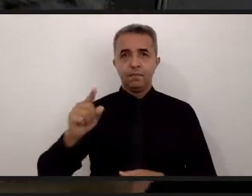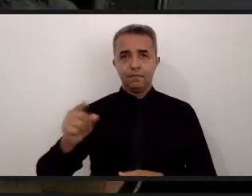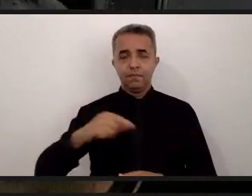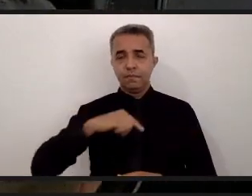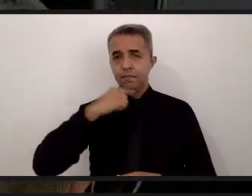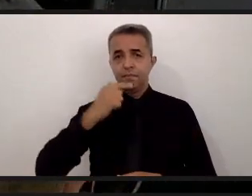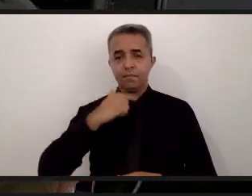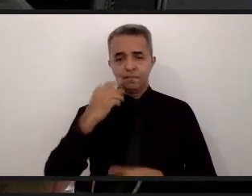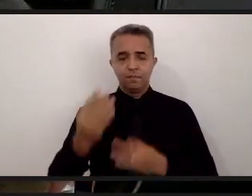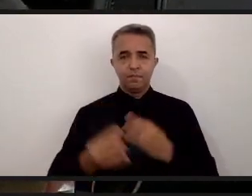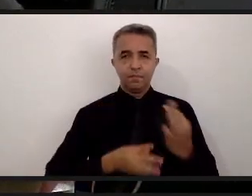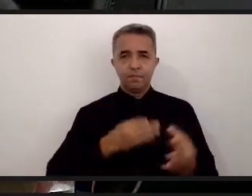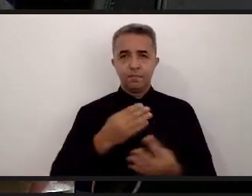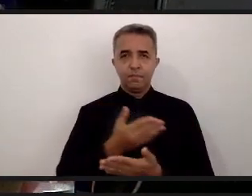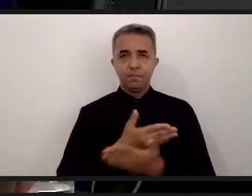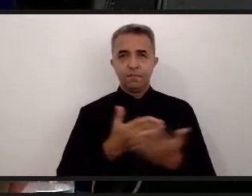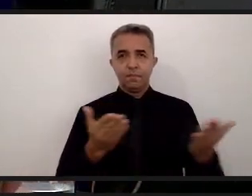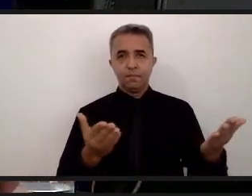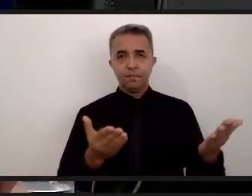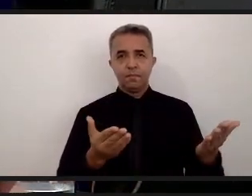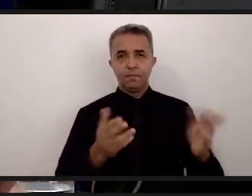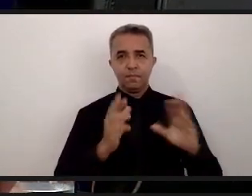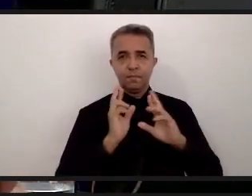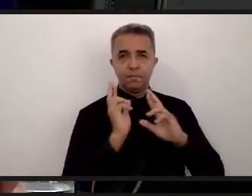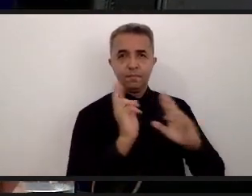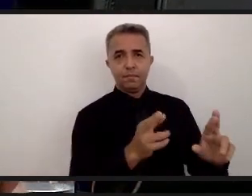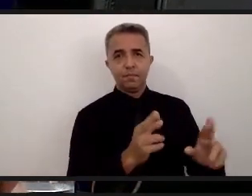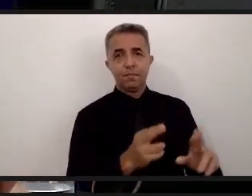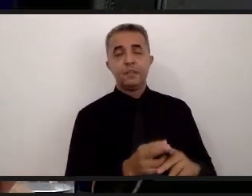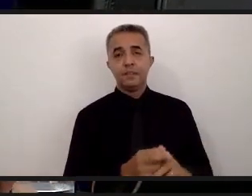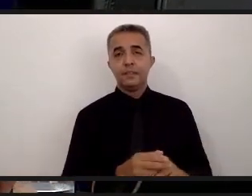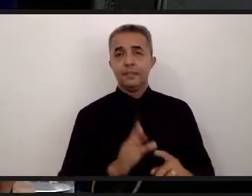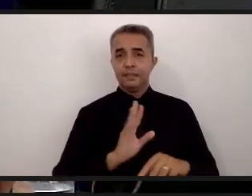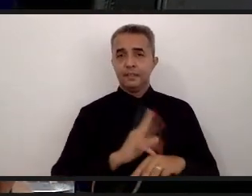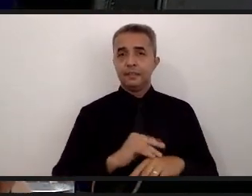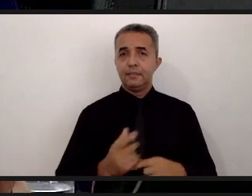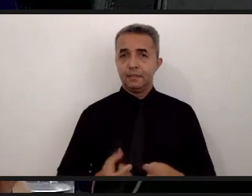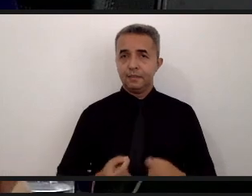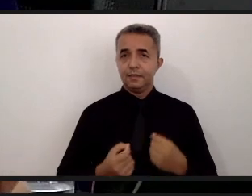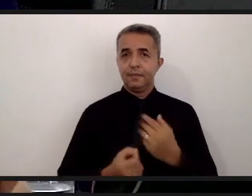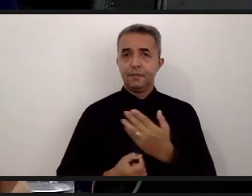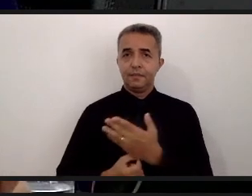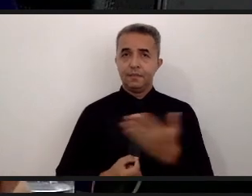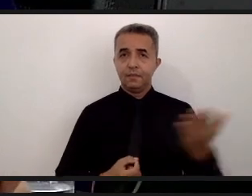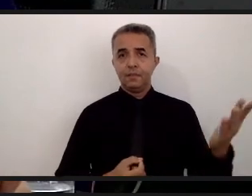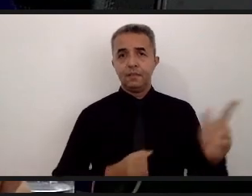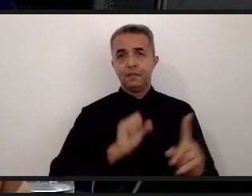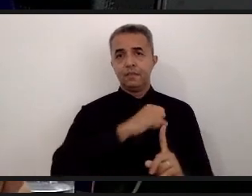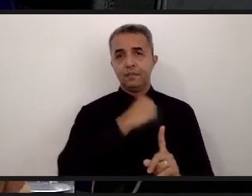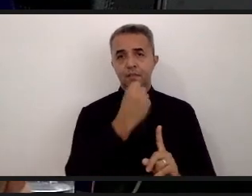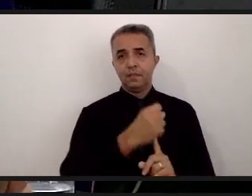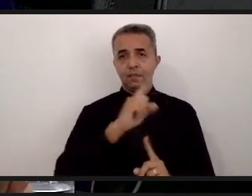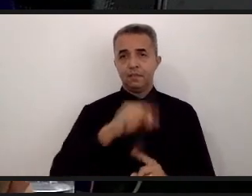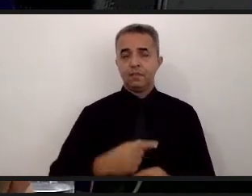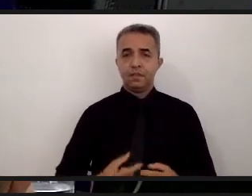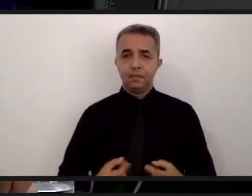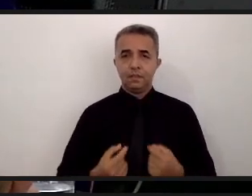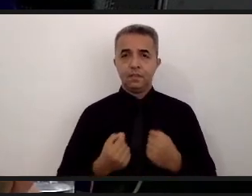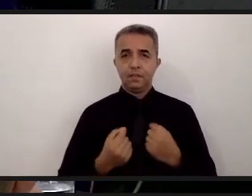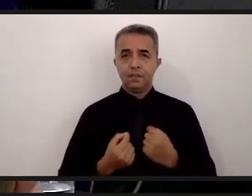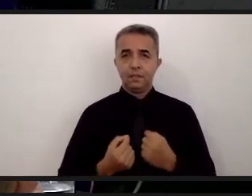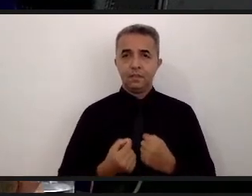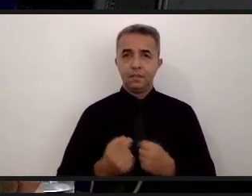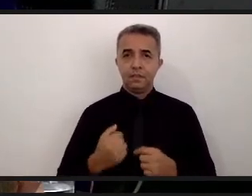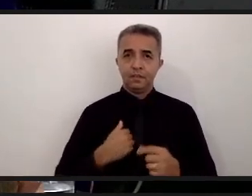digno para uma doença tão que assola, infelizmente, a nossa sociedade, que é o câncer. Então, eu te parabenizo, Lelê, sei